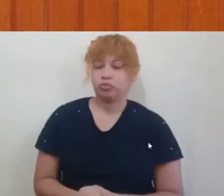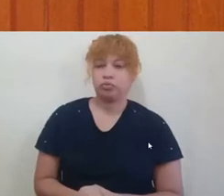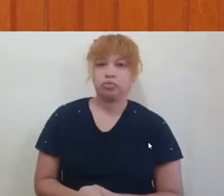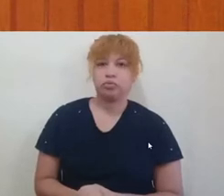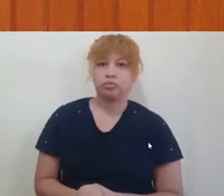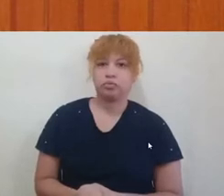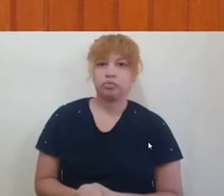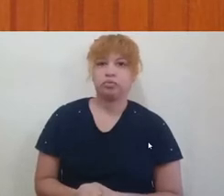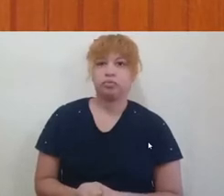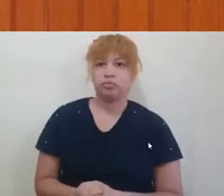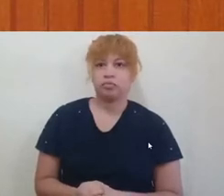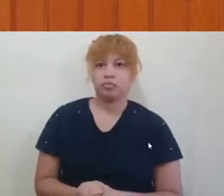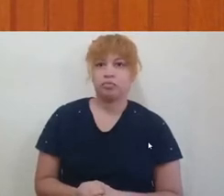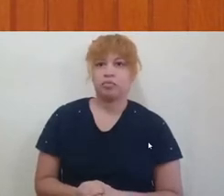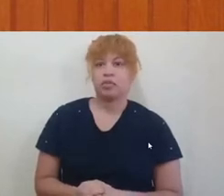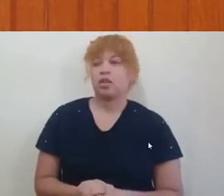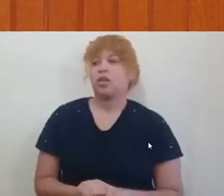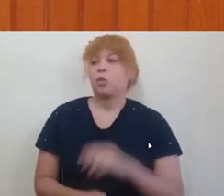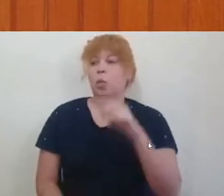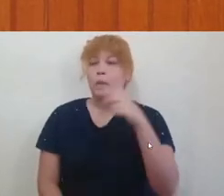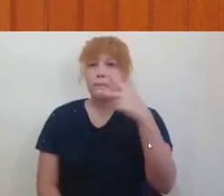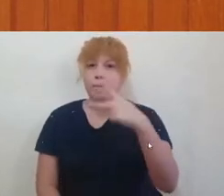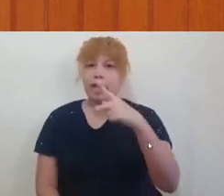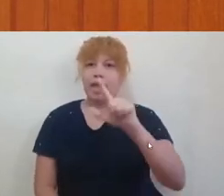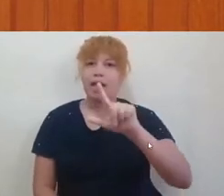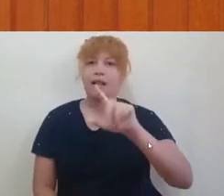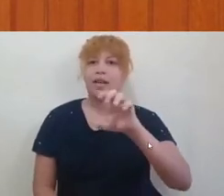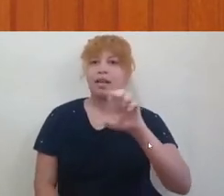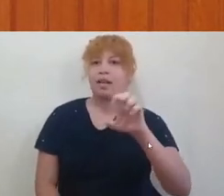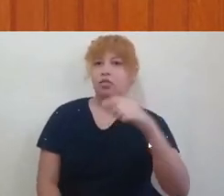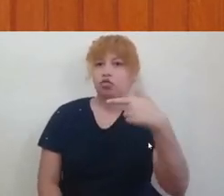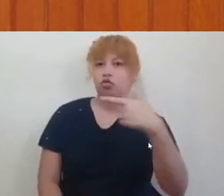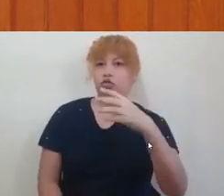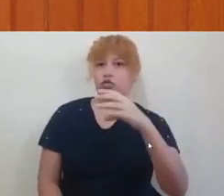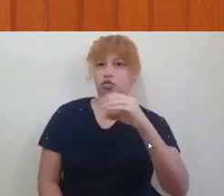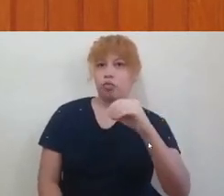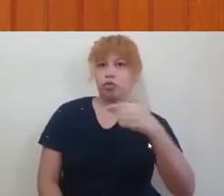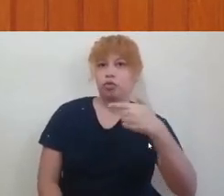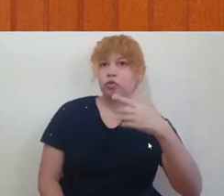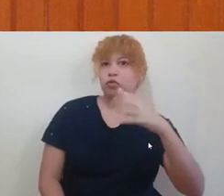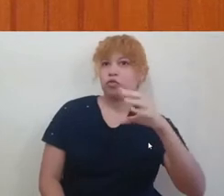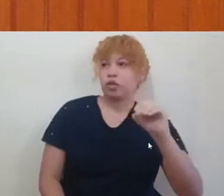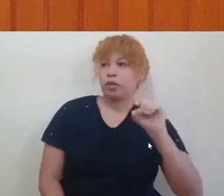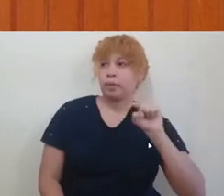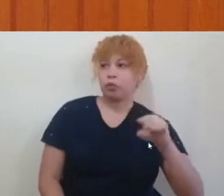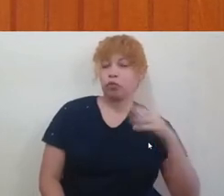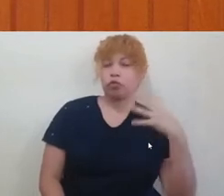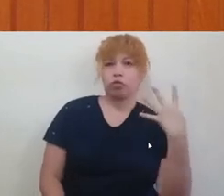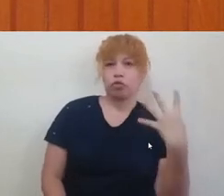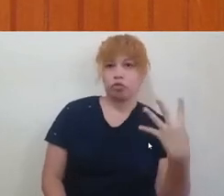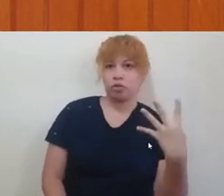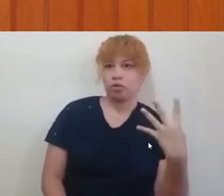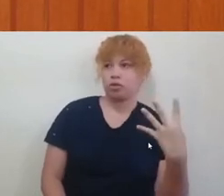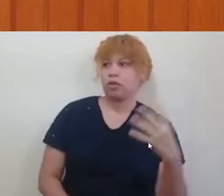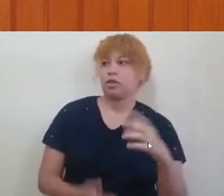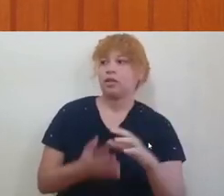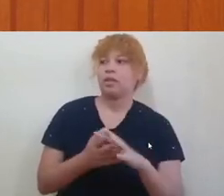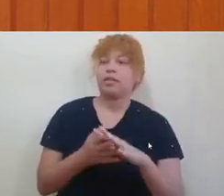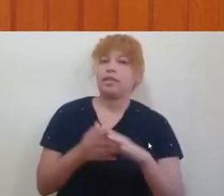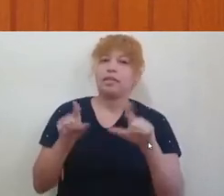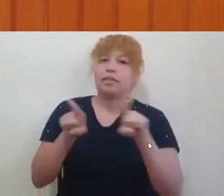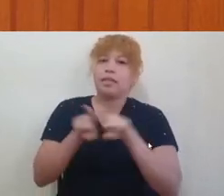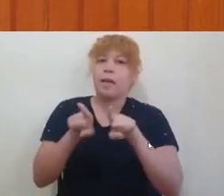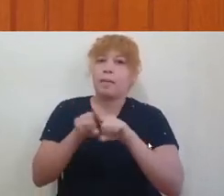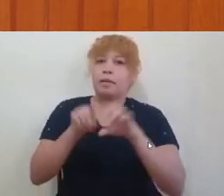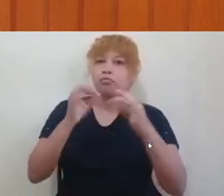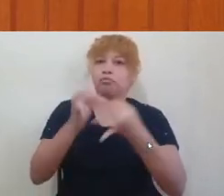SEDE, Ciências Biológicas, SEDE, Ciências Biológicas, UAST, Ciências